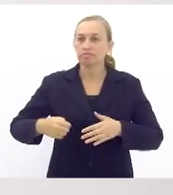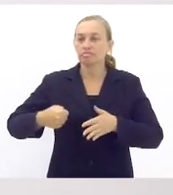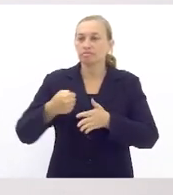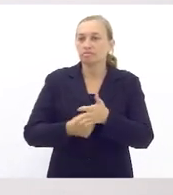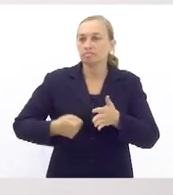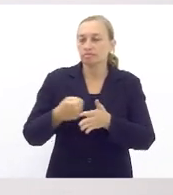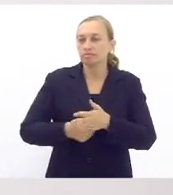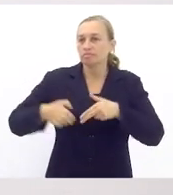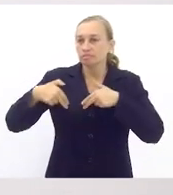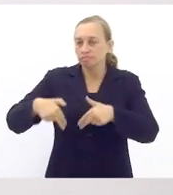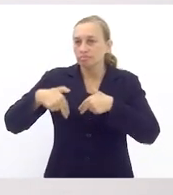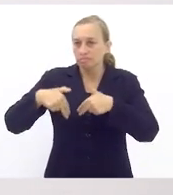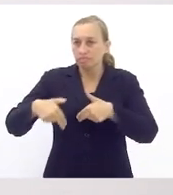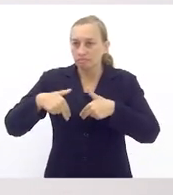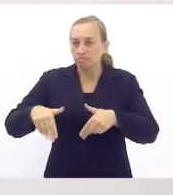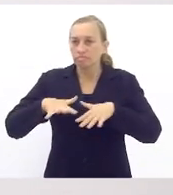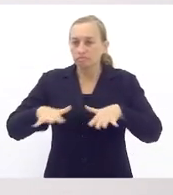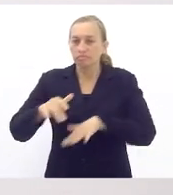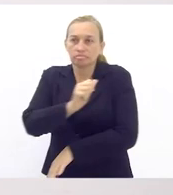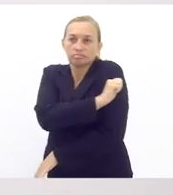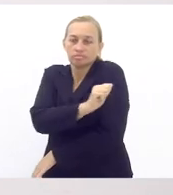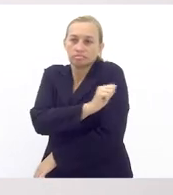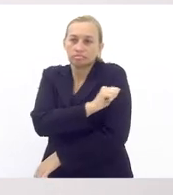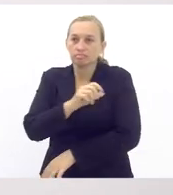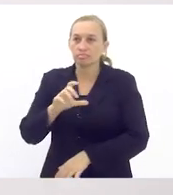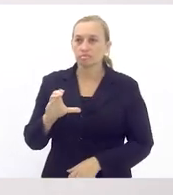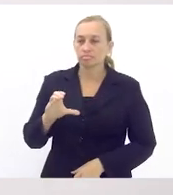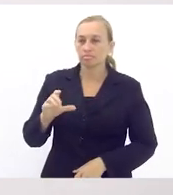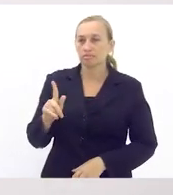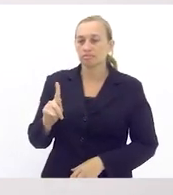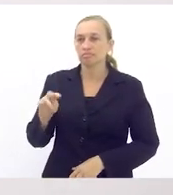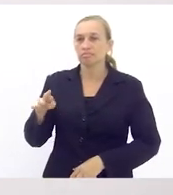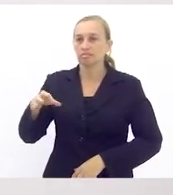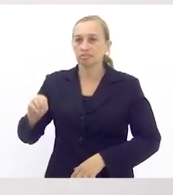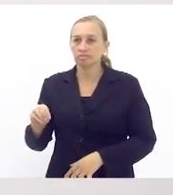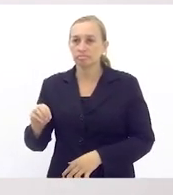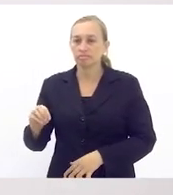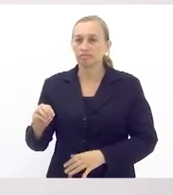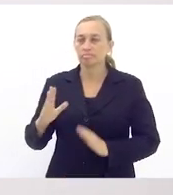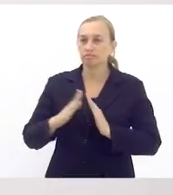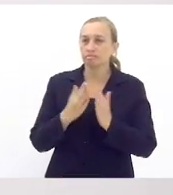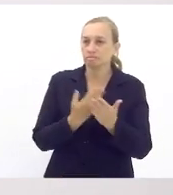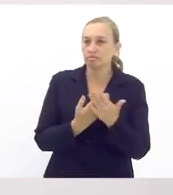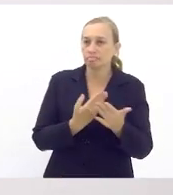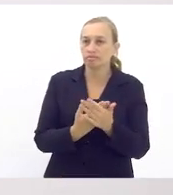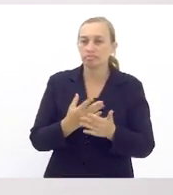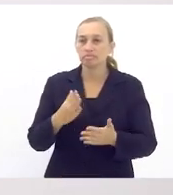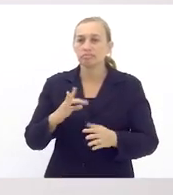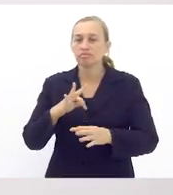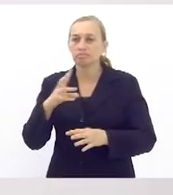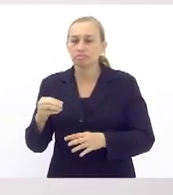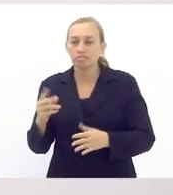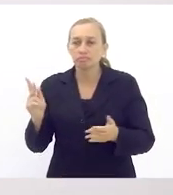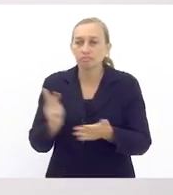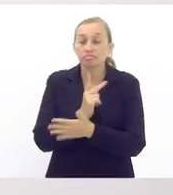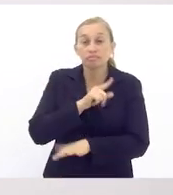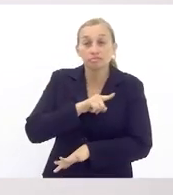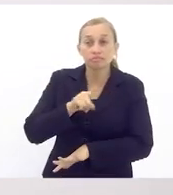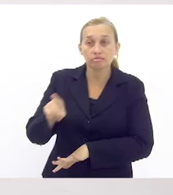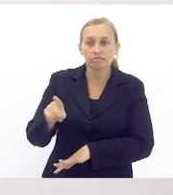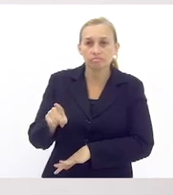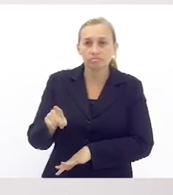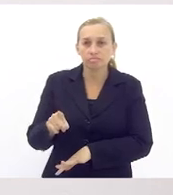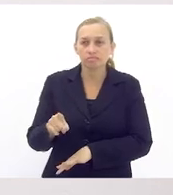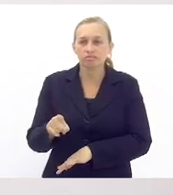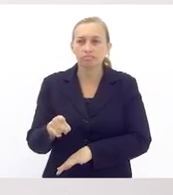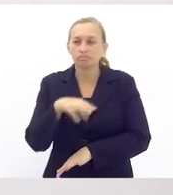estudantil entre em contato com o Grêmio da Que pena e fiquei sabendo de toda a situação de tudo que estava acontecendo pular a